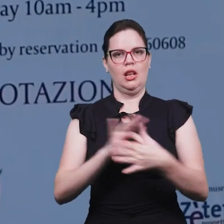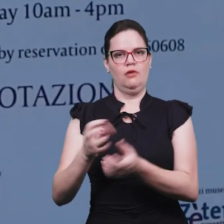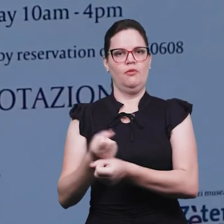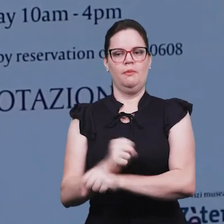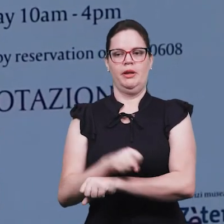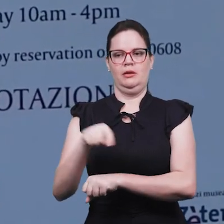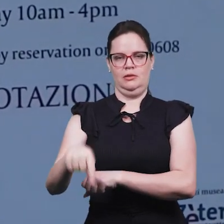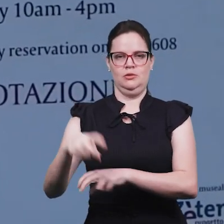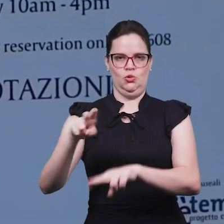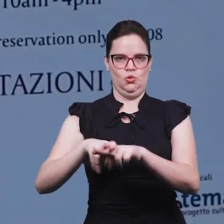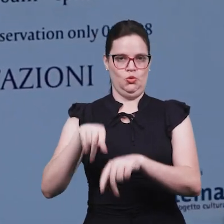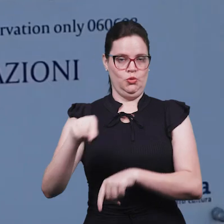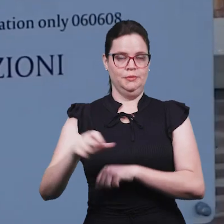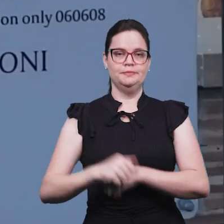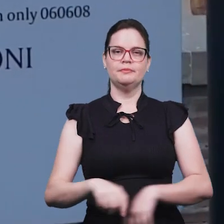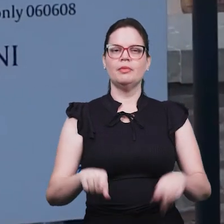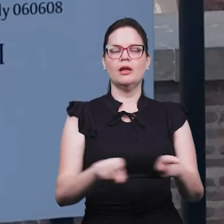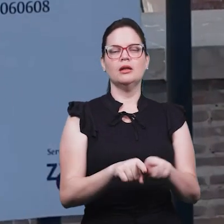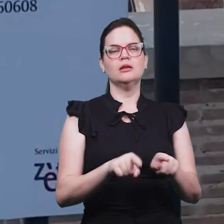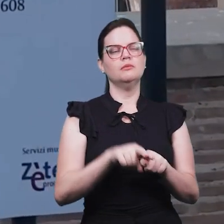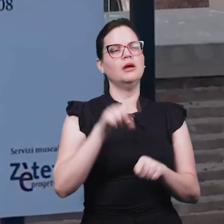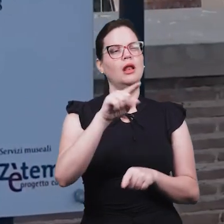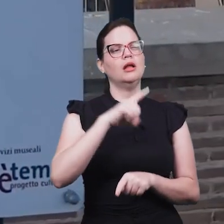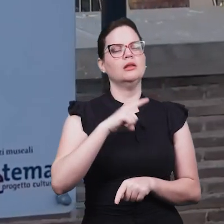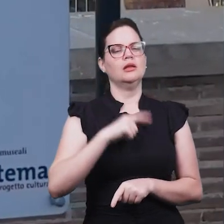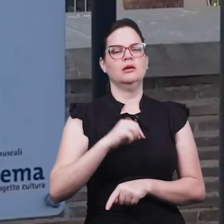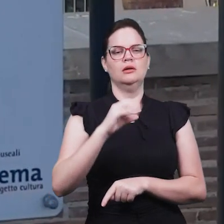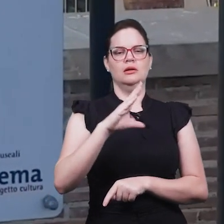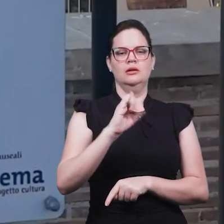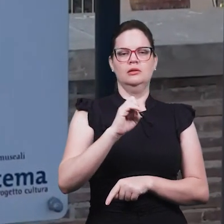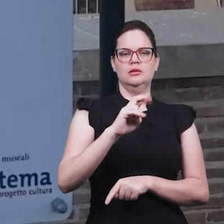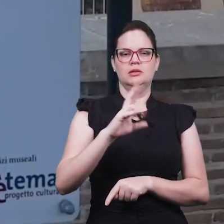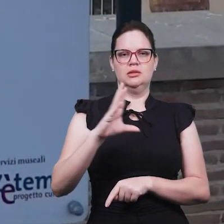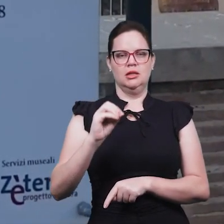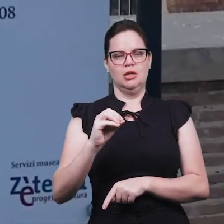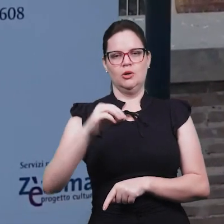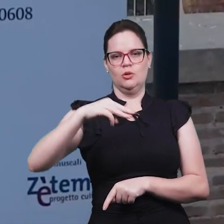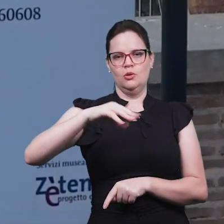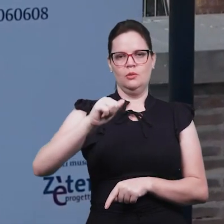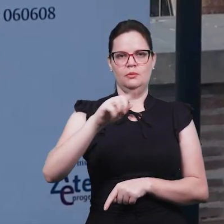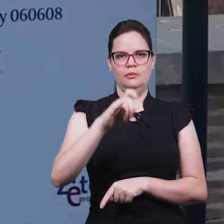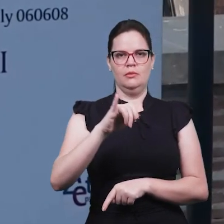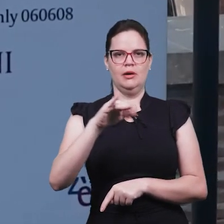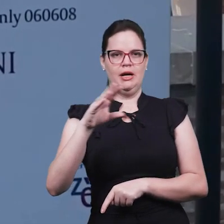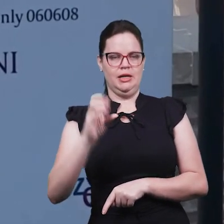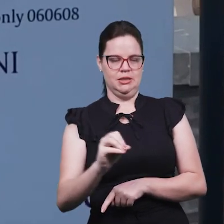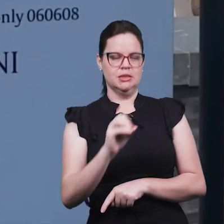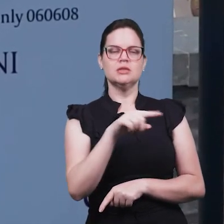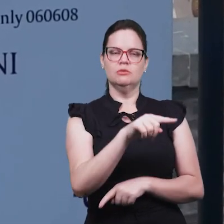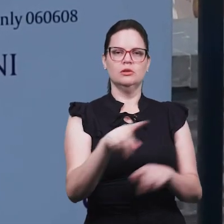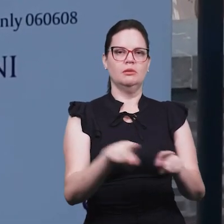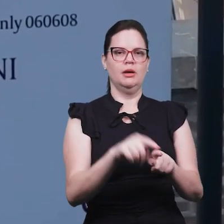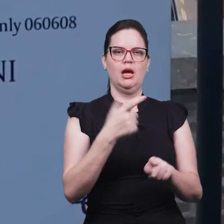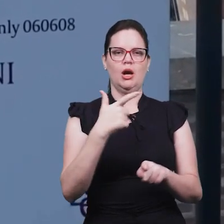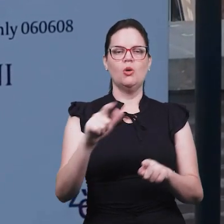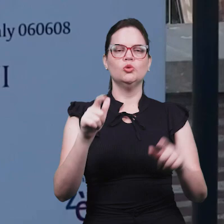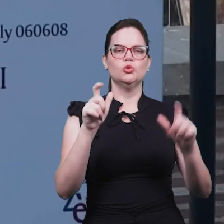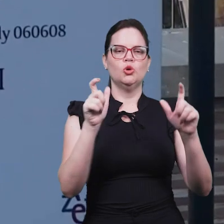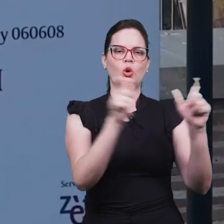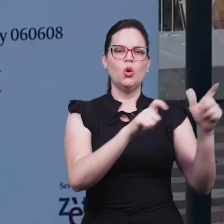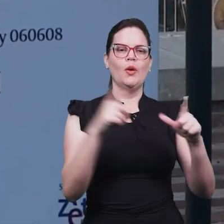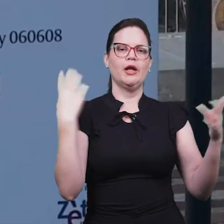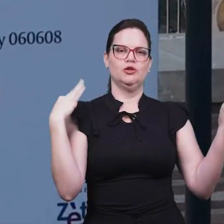Ali em Roma também tem o Circo Máximo, fica ali do lado do Monte Palatino, que era um local